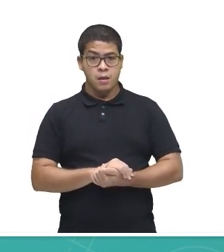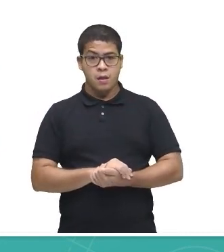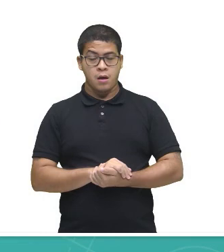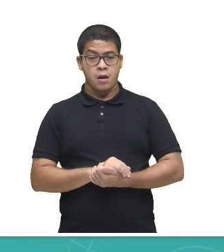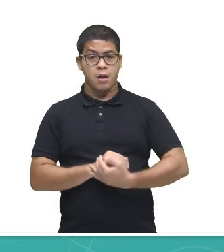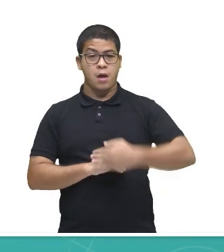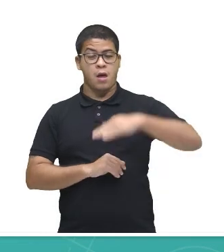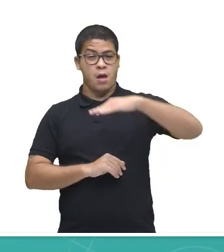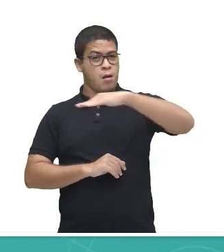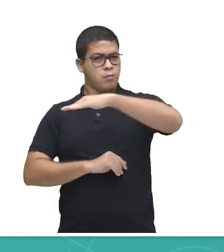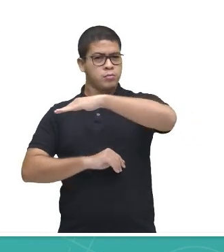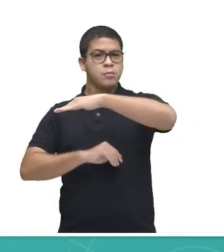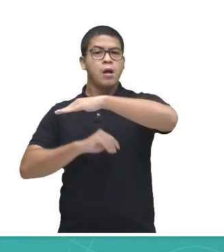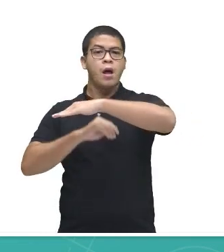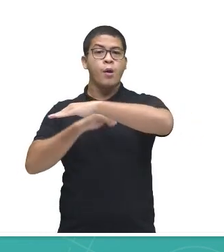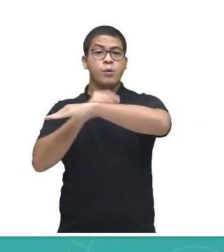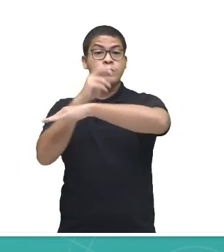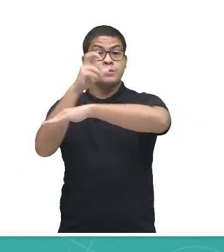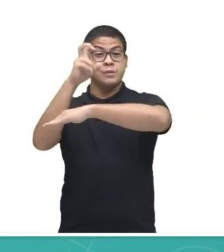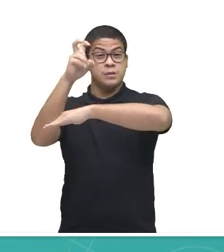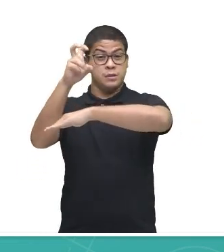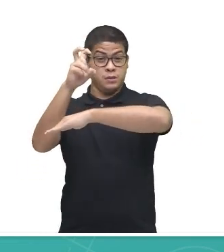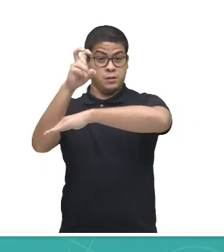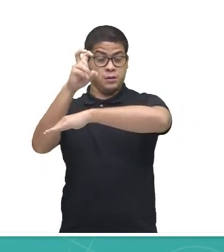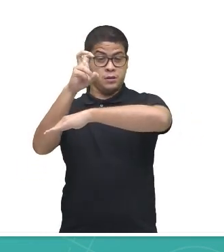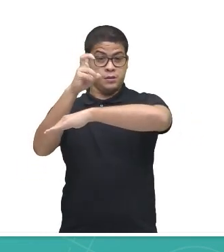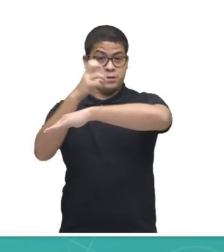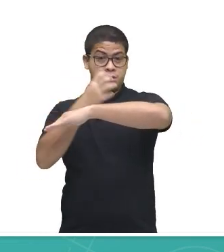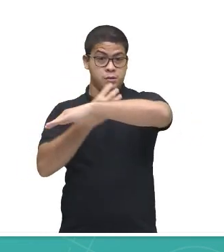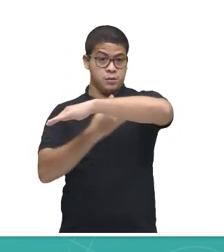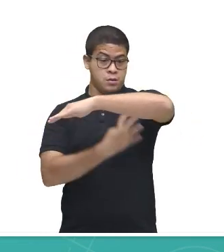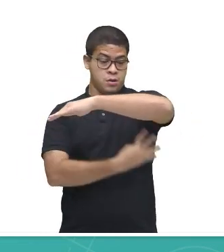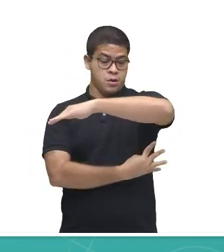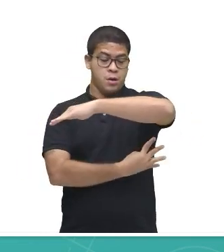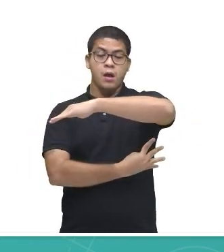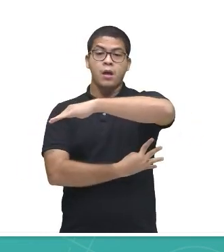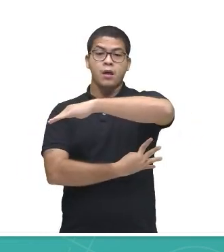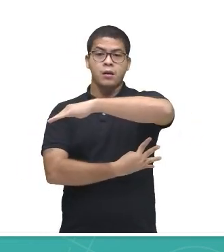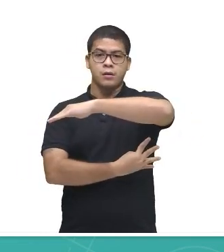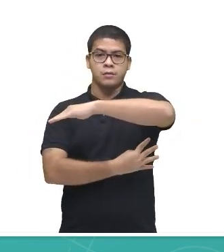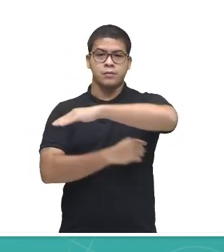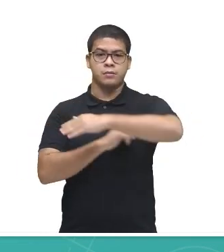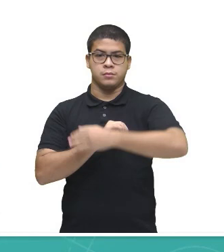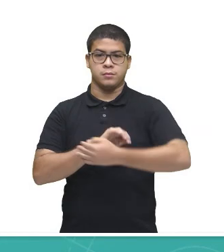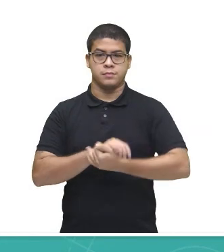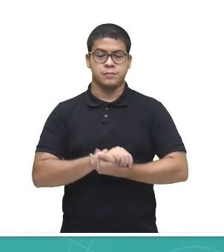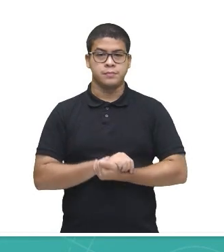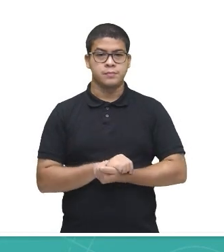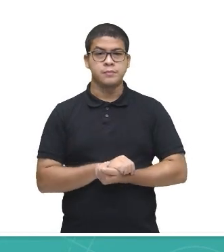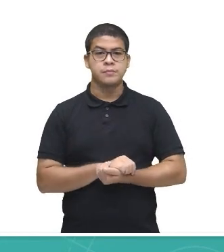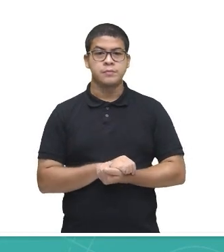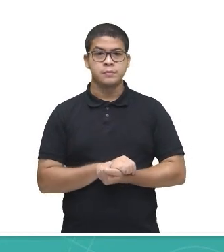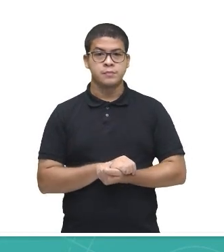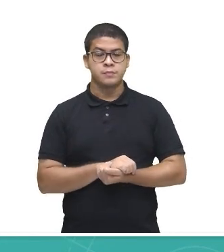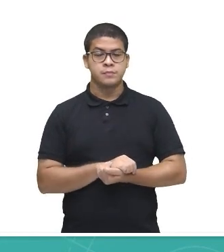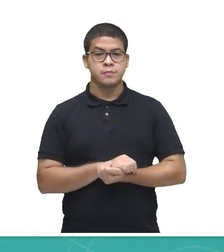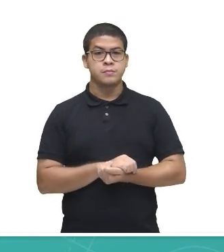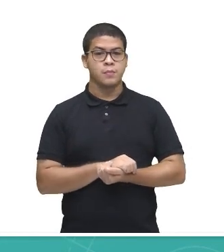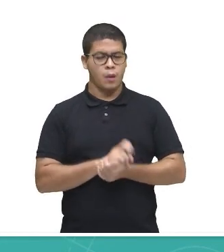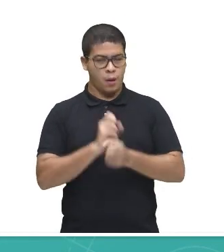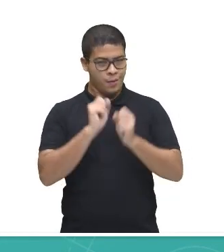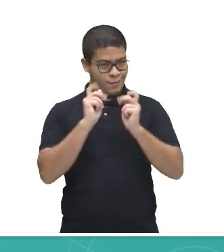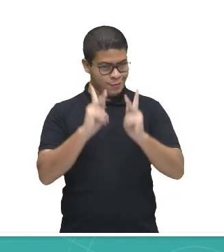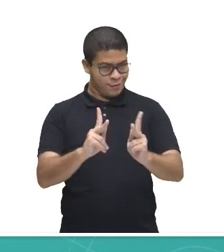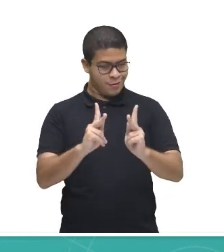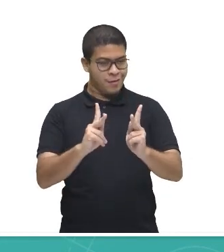ângulos alternos e externos são os ângulos 5 e 4. Beleza,